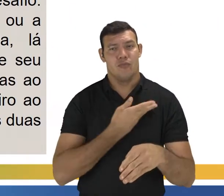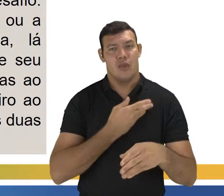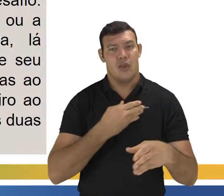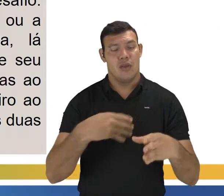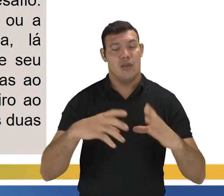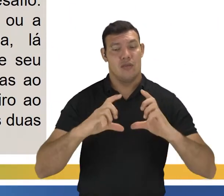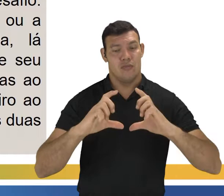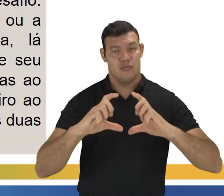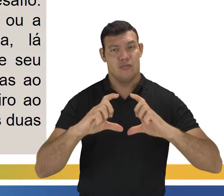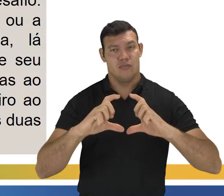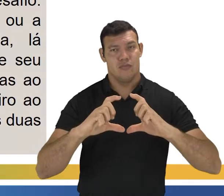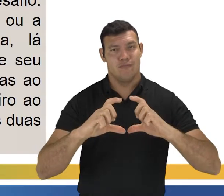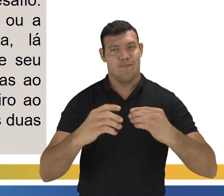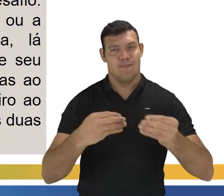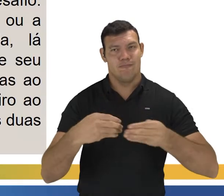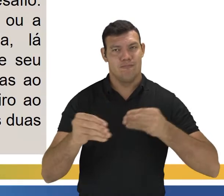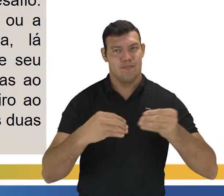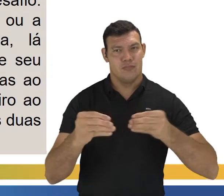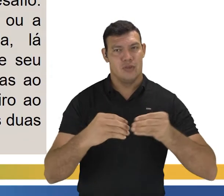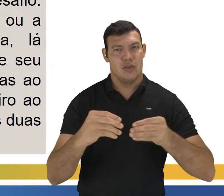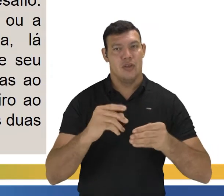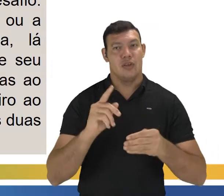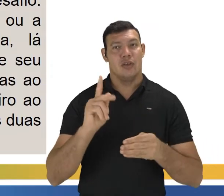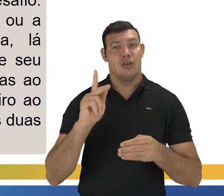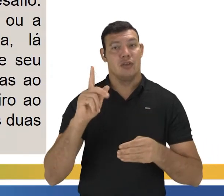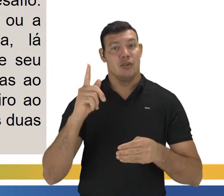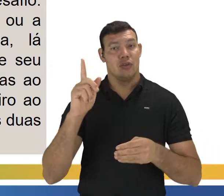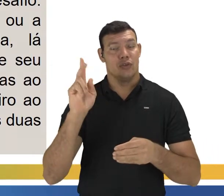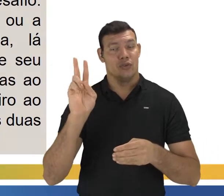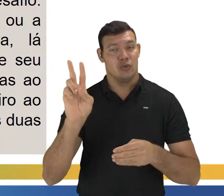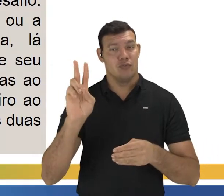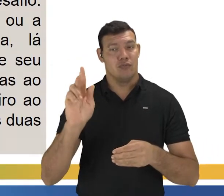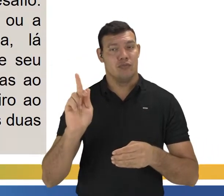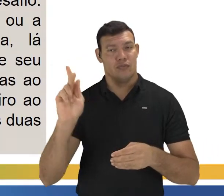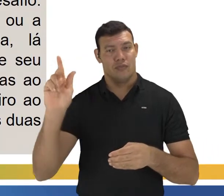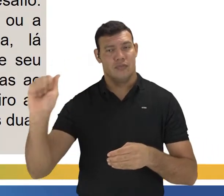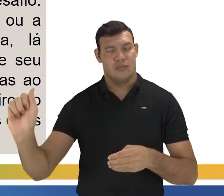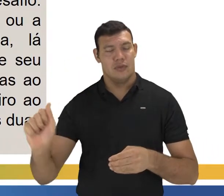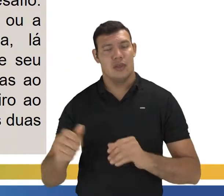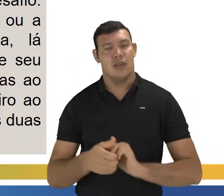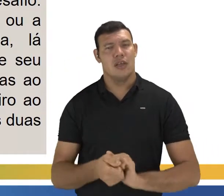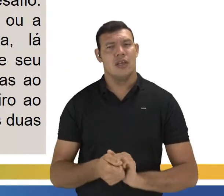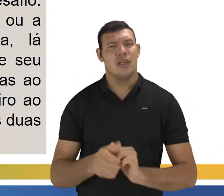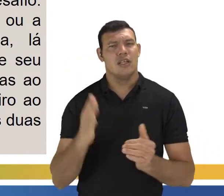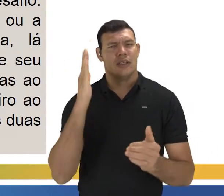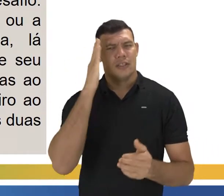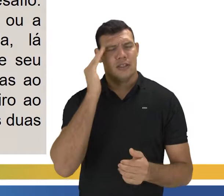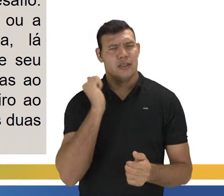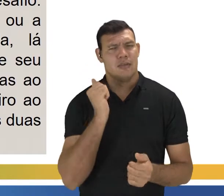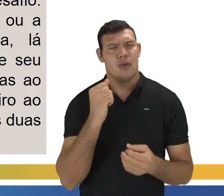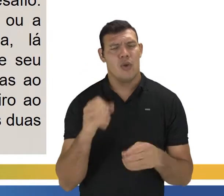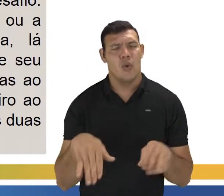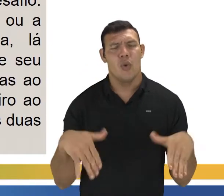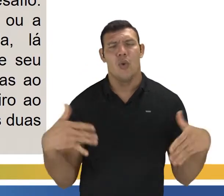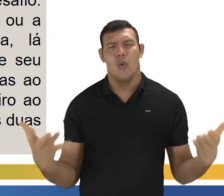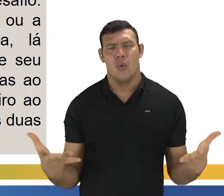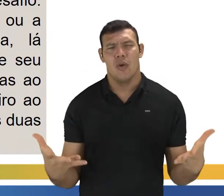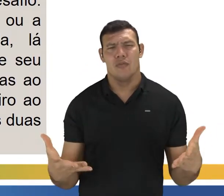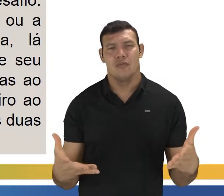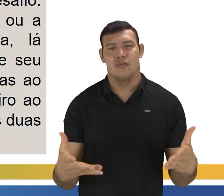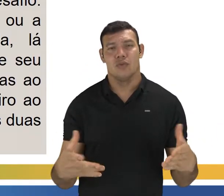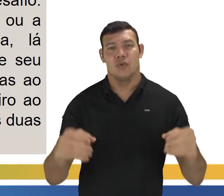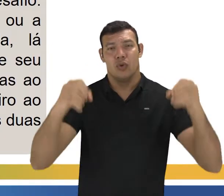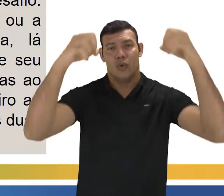têm o mesmo tamanho daí seu amigo lhe propõe o desafio quer saber qual esfera se a dele ou a sua